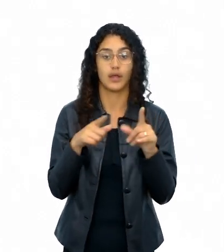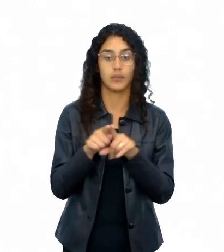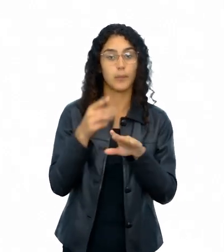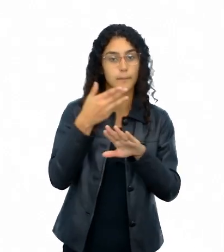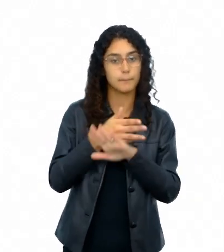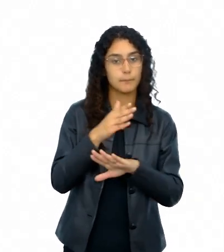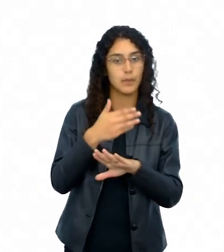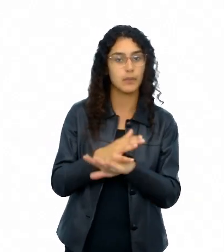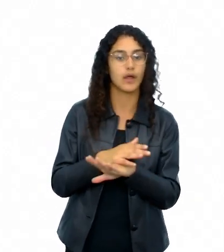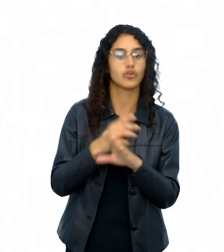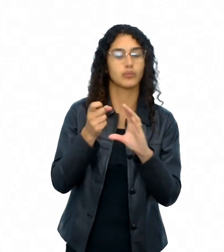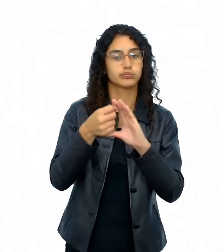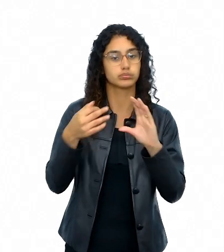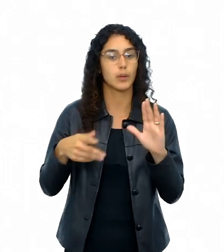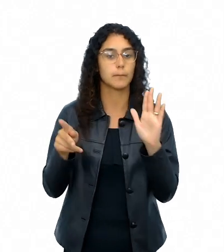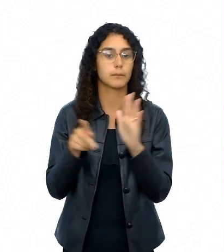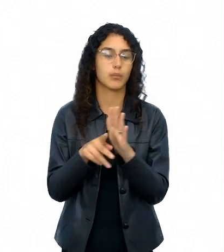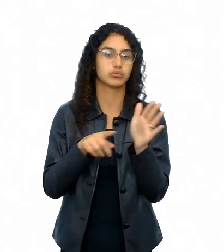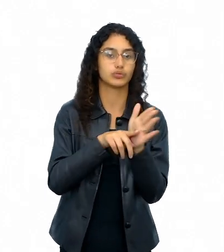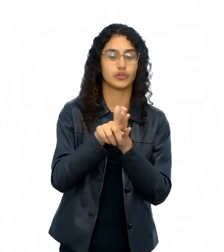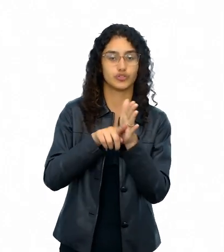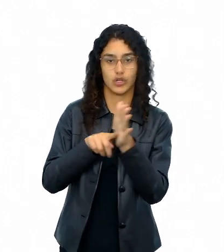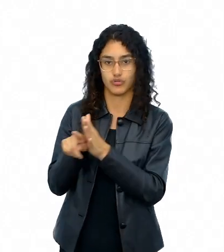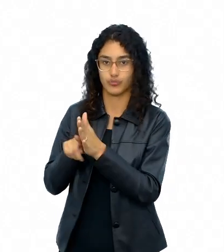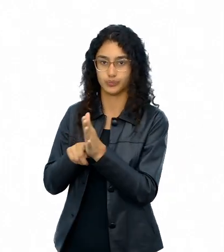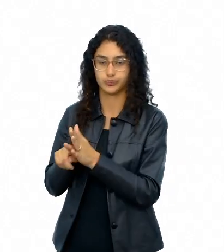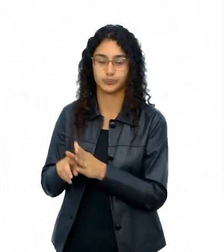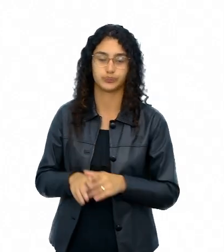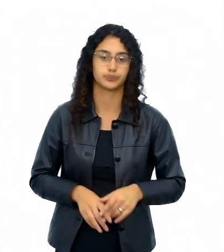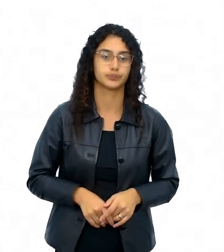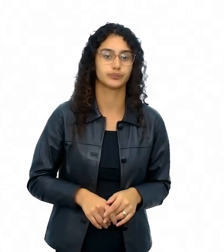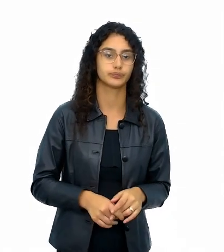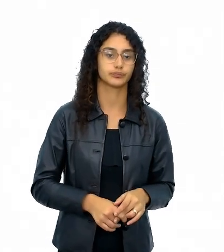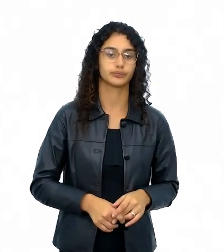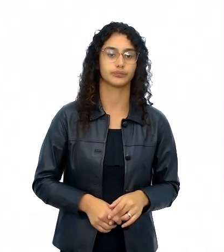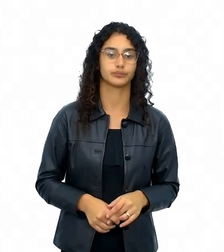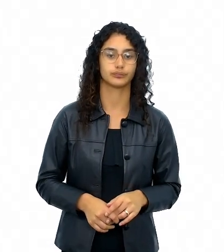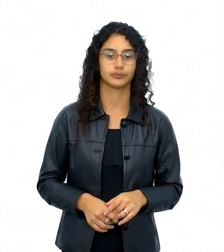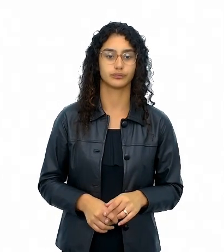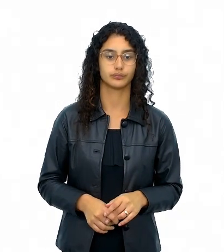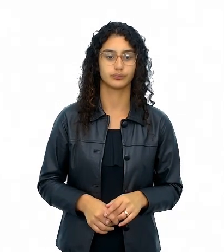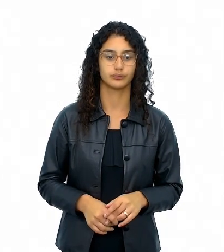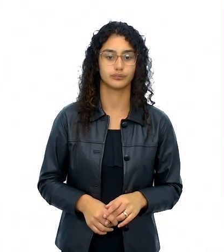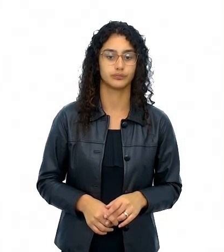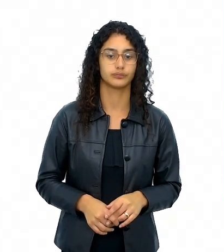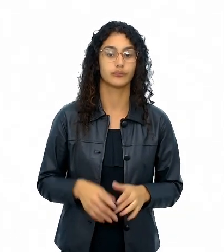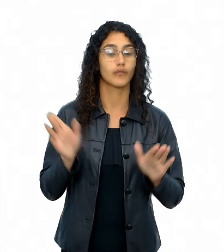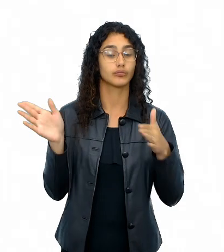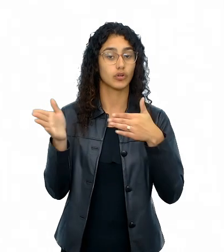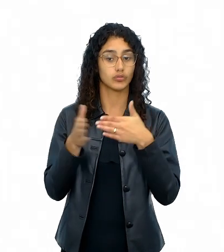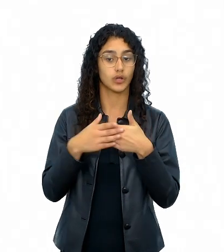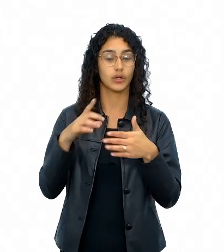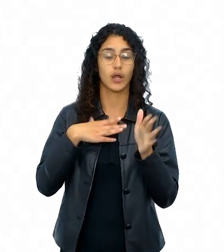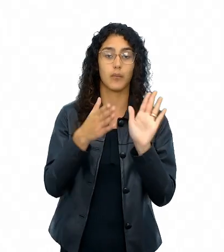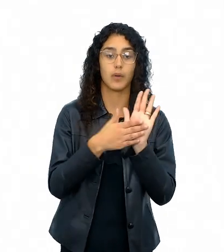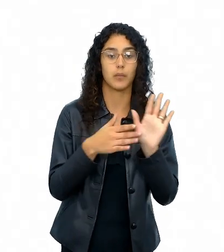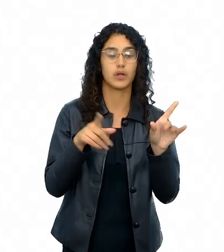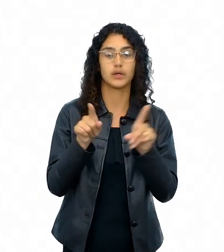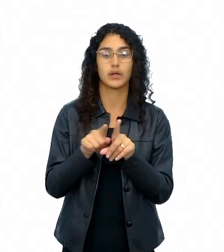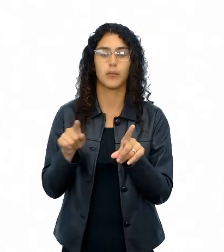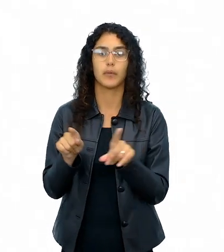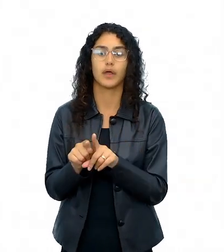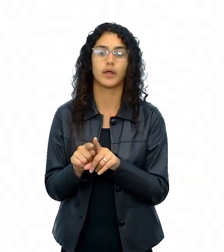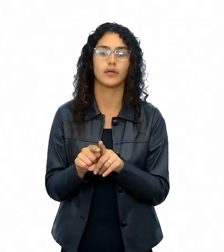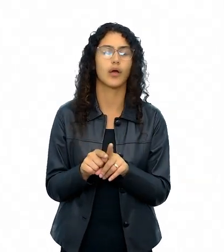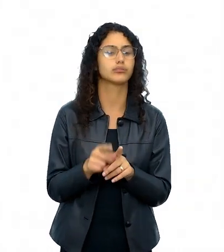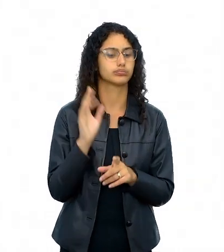prática com um caráter, né, mais investigativo. Tudo bem? E fechando ainda essa proposta que, né, ficou